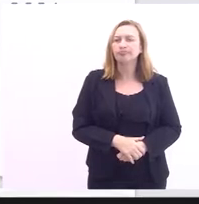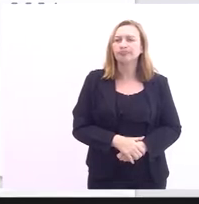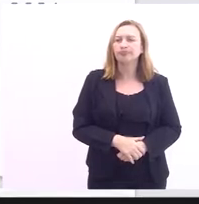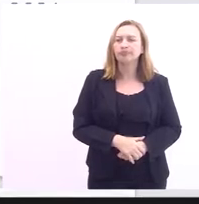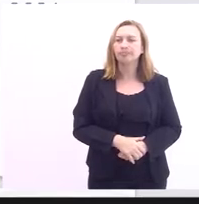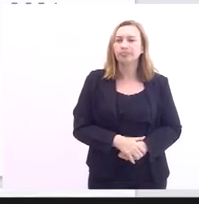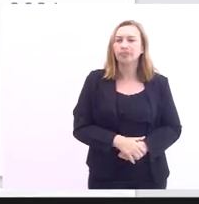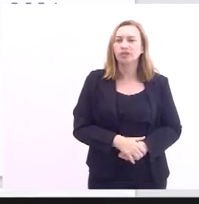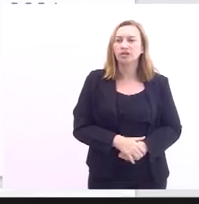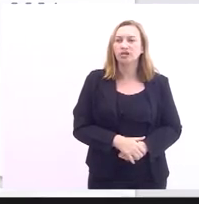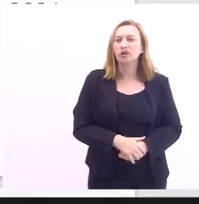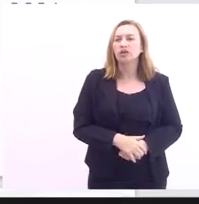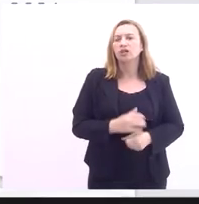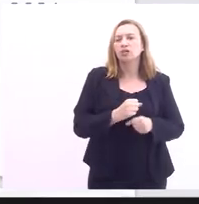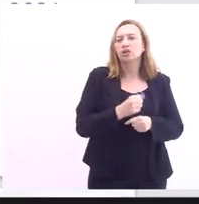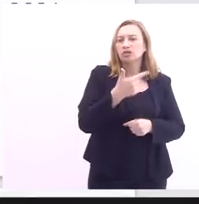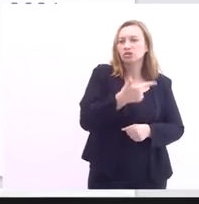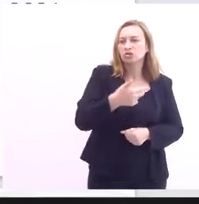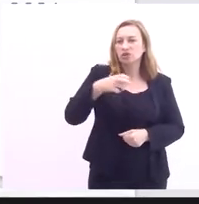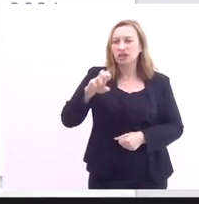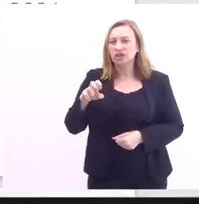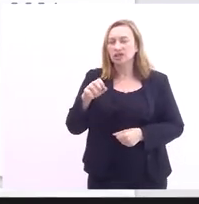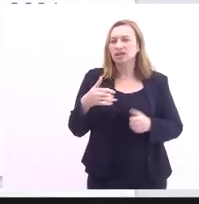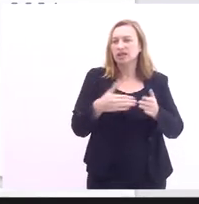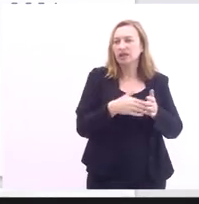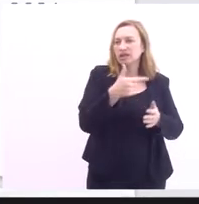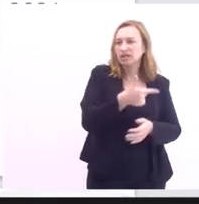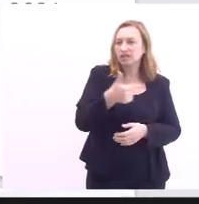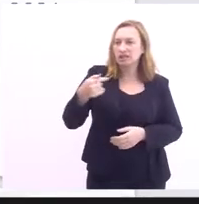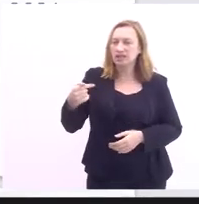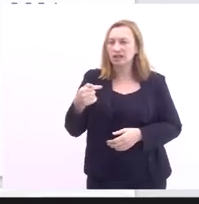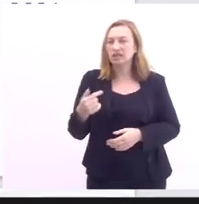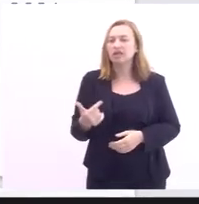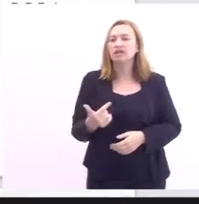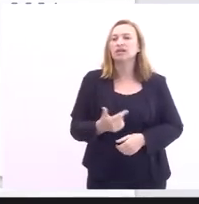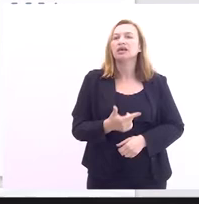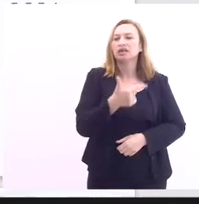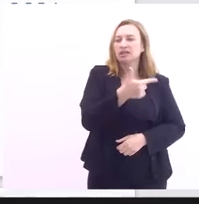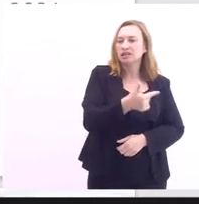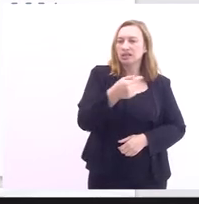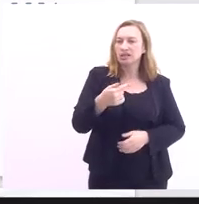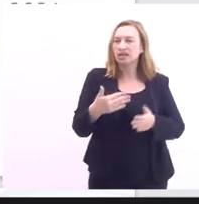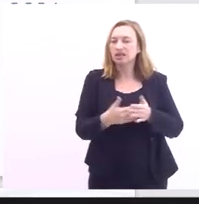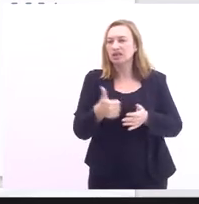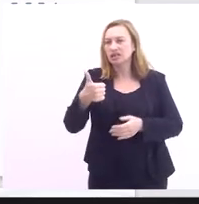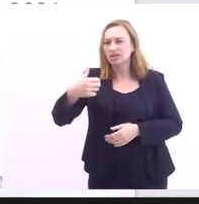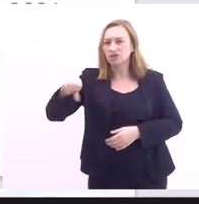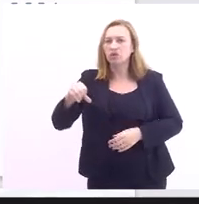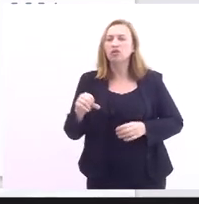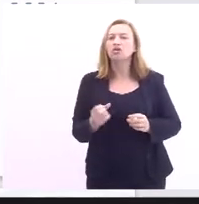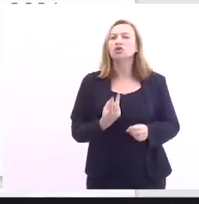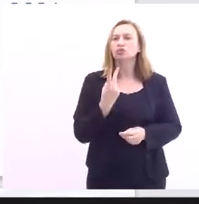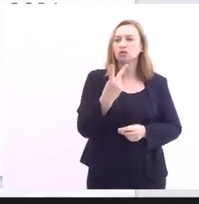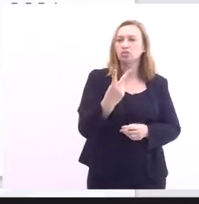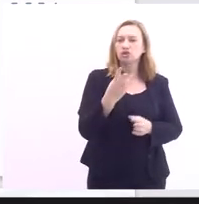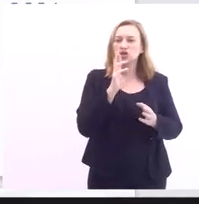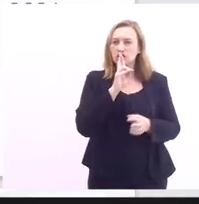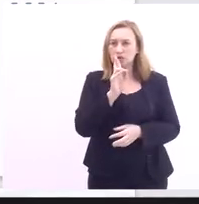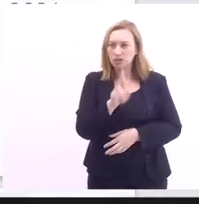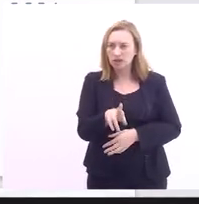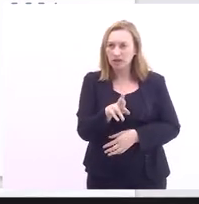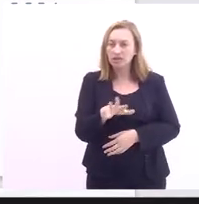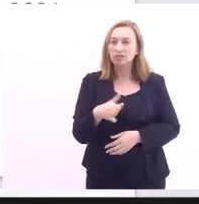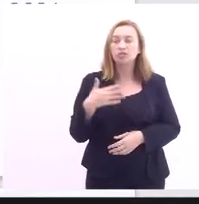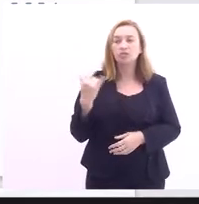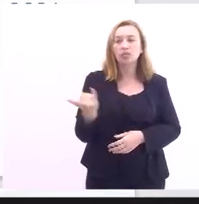Nos ciclos de 2015 a 17 e de 17 a 19, foram dois planos de resultados.